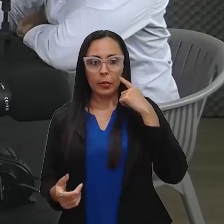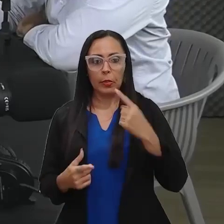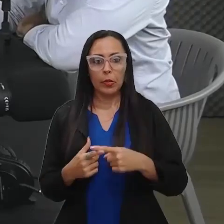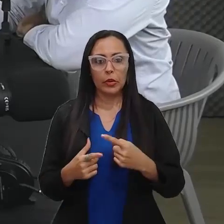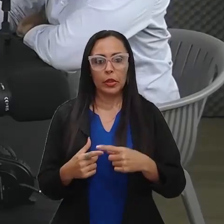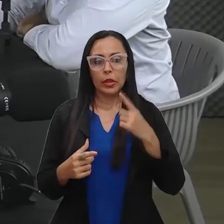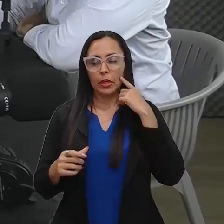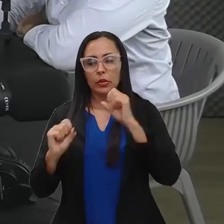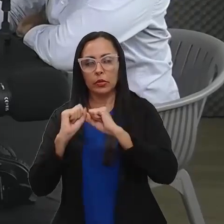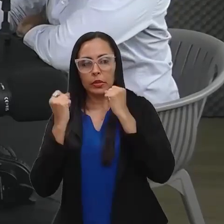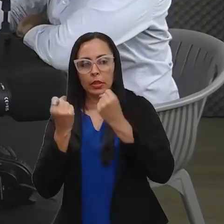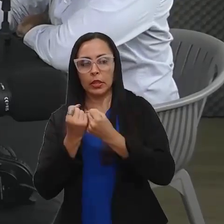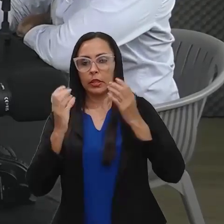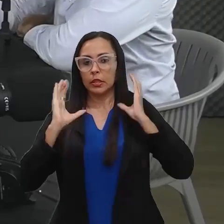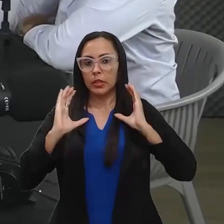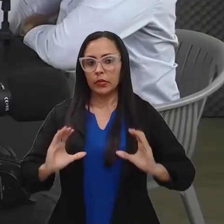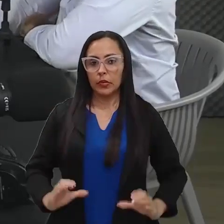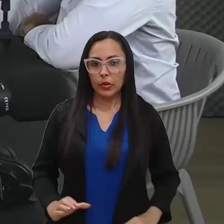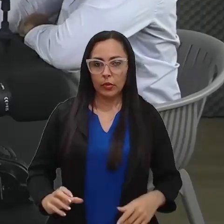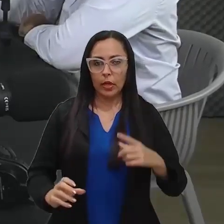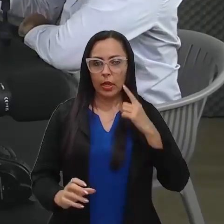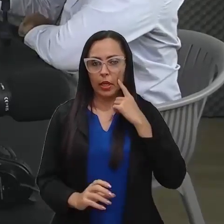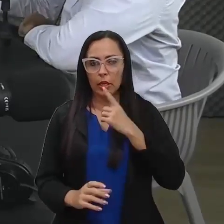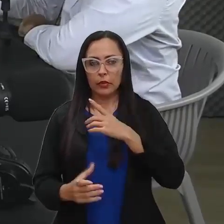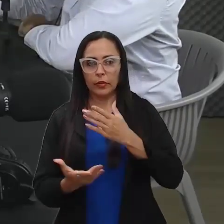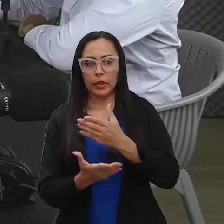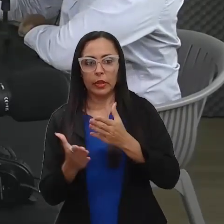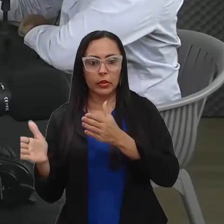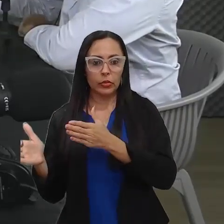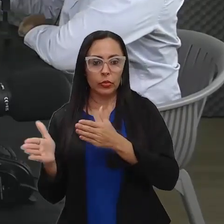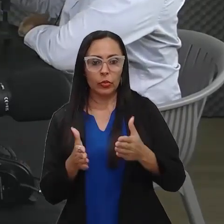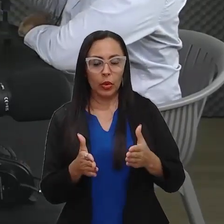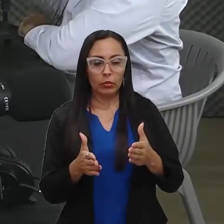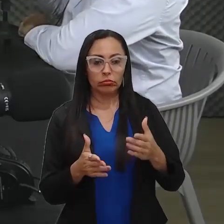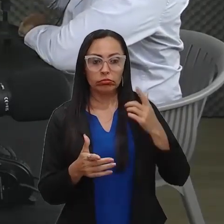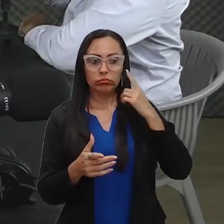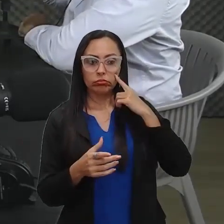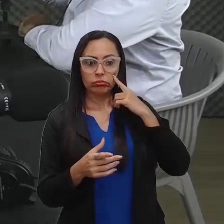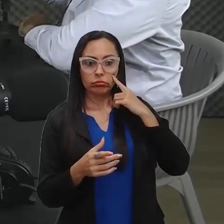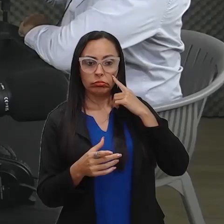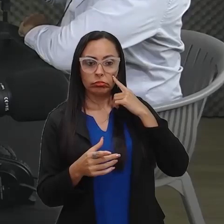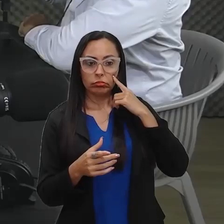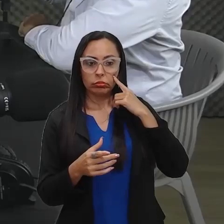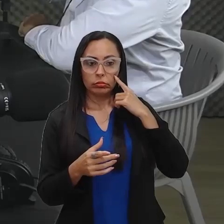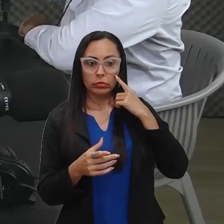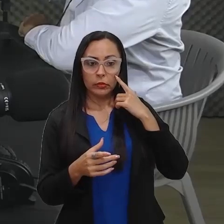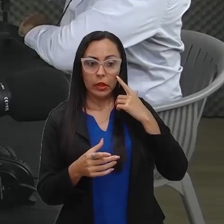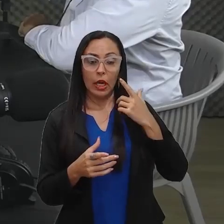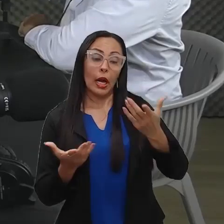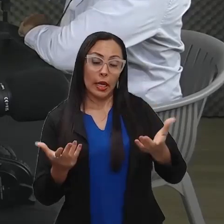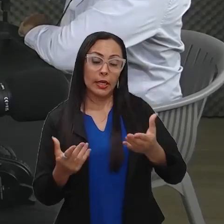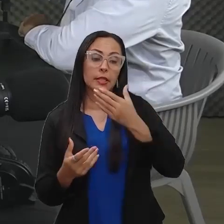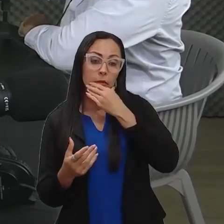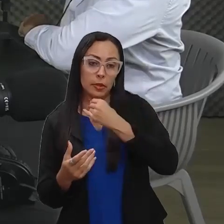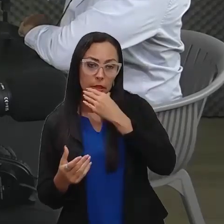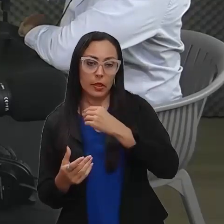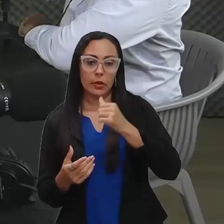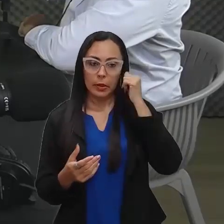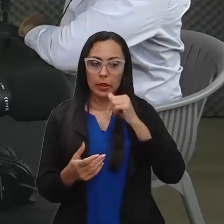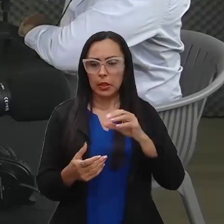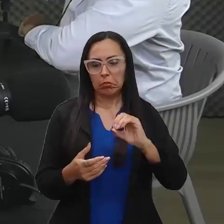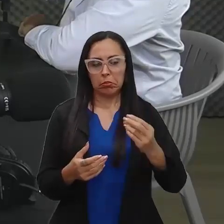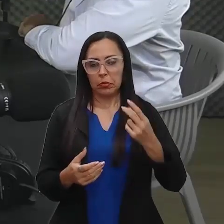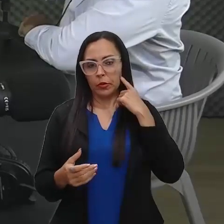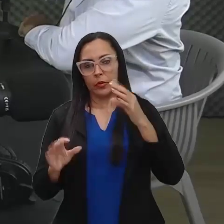sociedade civil, ela muitas vezes atua no atendimento, né, a esse menino ou essa menina ou a família